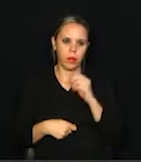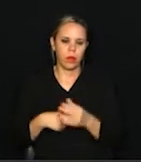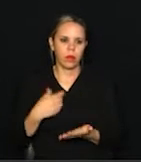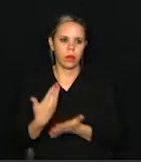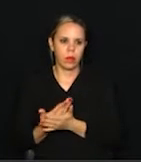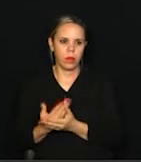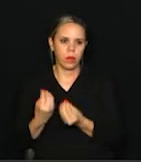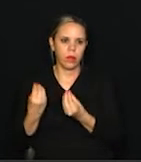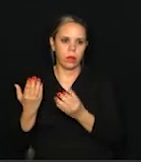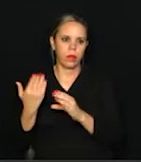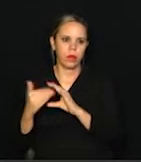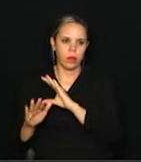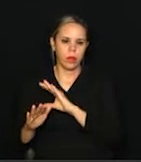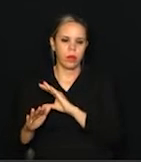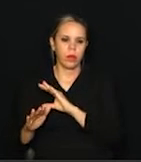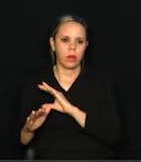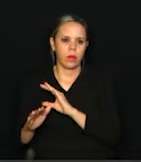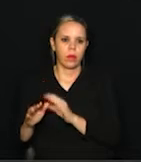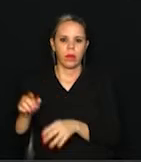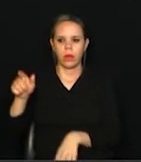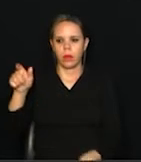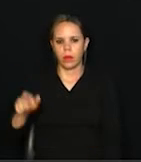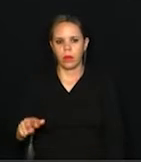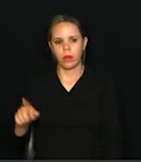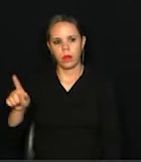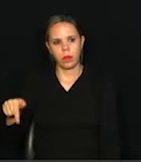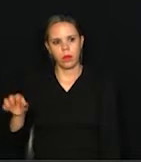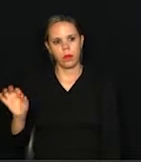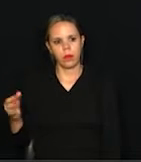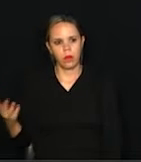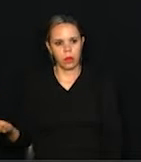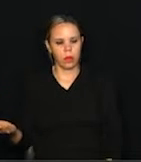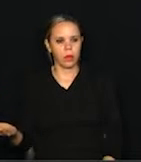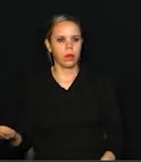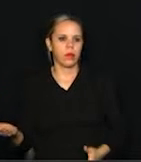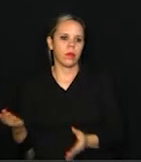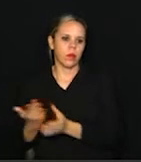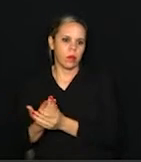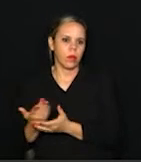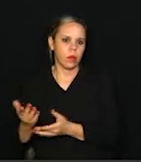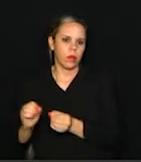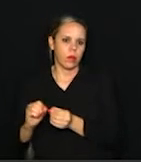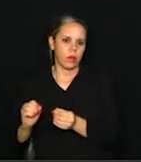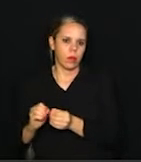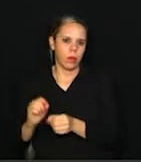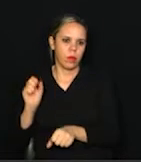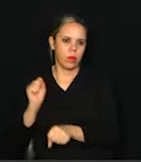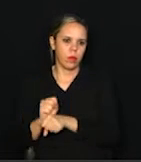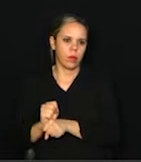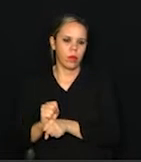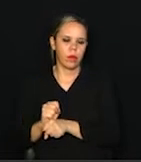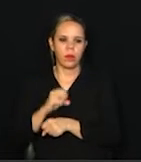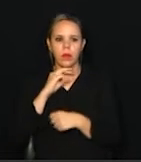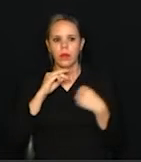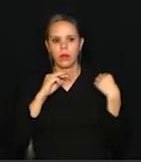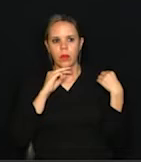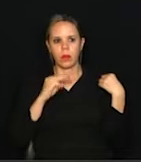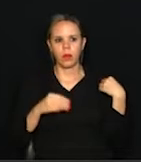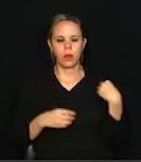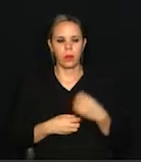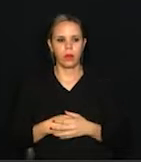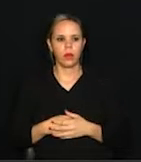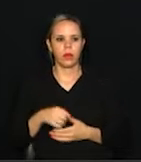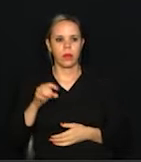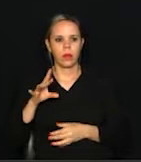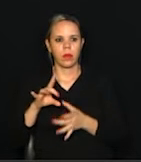ser enviada para o infrator. E foi exatamente esse processo que foi paralisado em março. Ele só